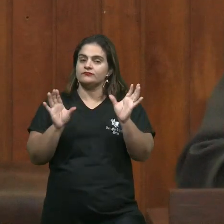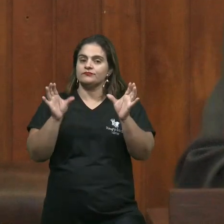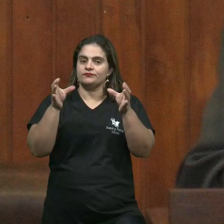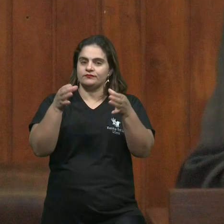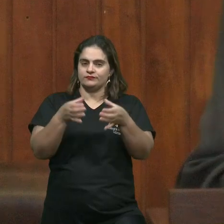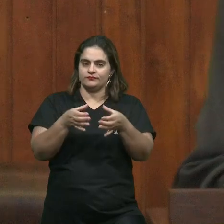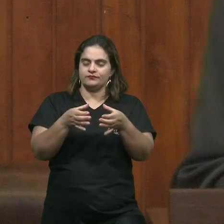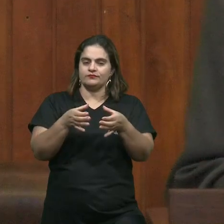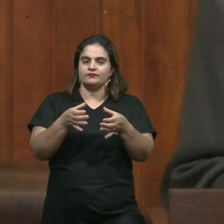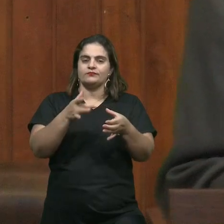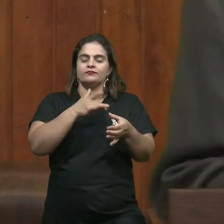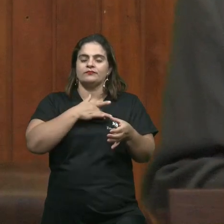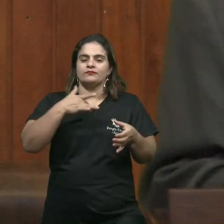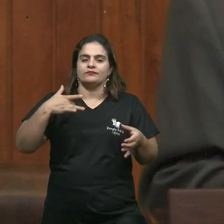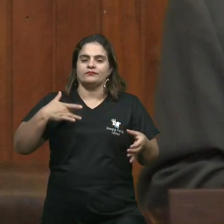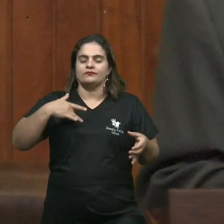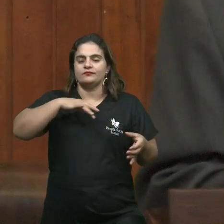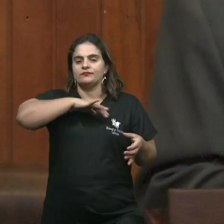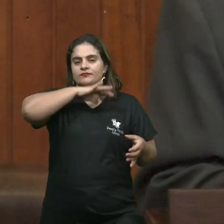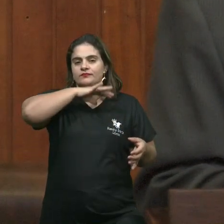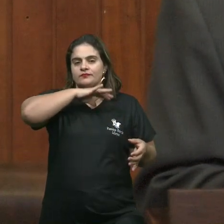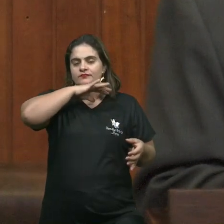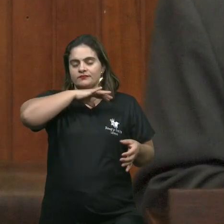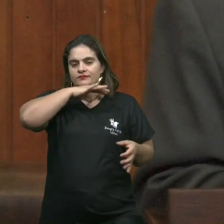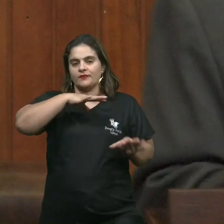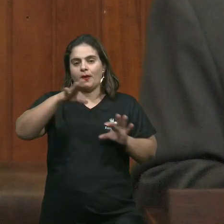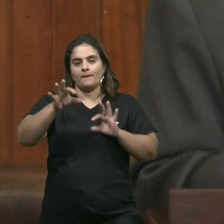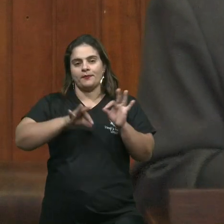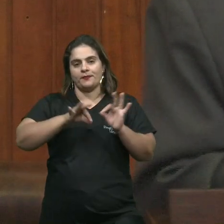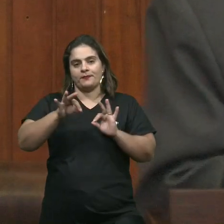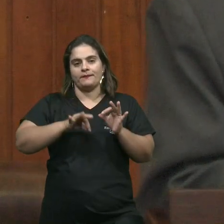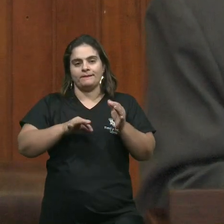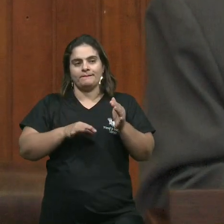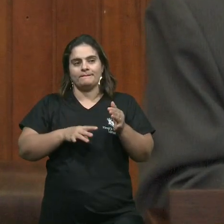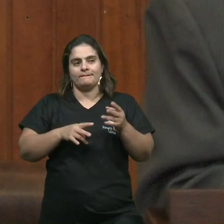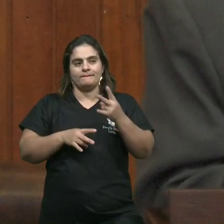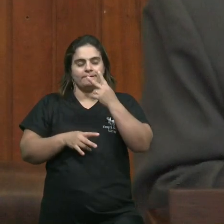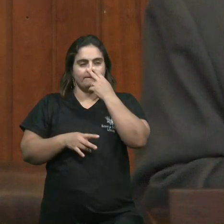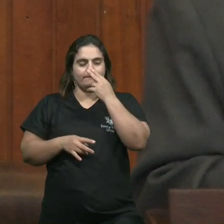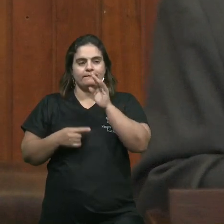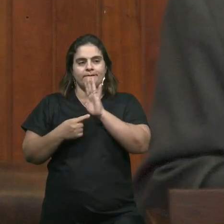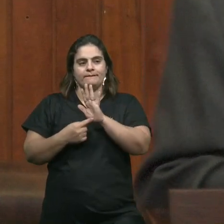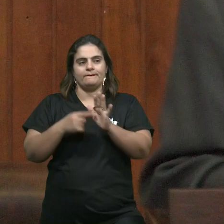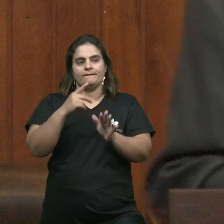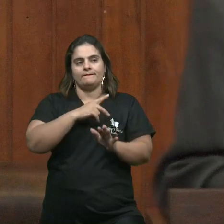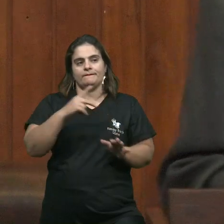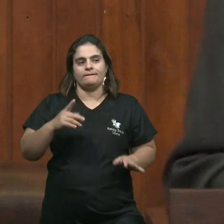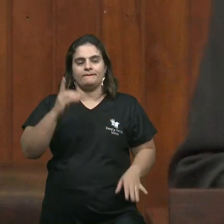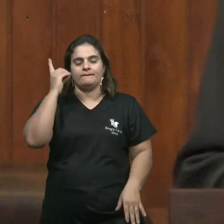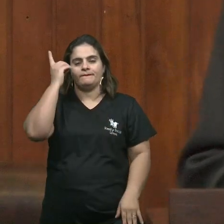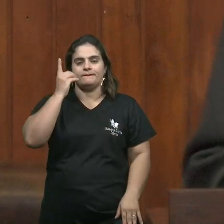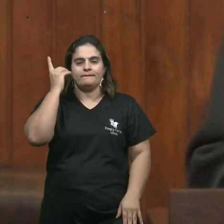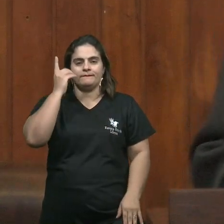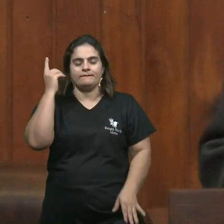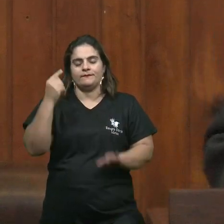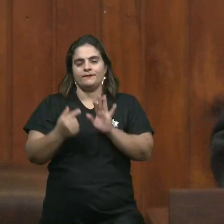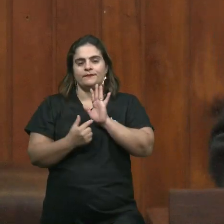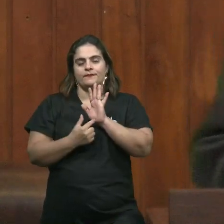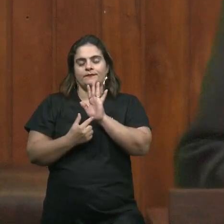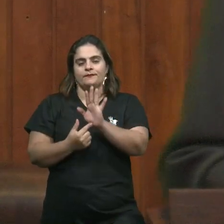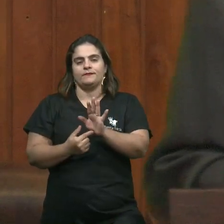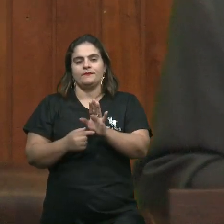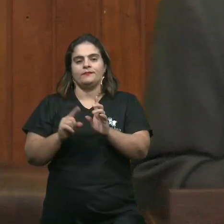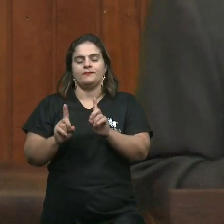de saúde animal em proposta semelhante ao que a professora Daniela está propondo agora. O